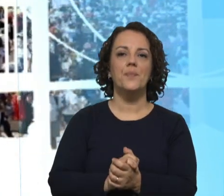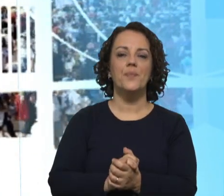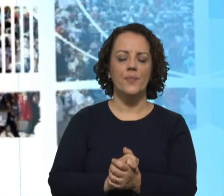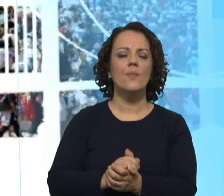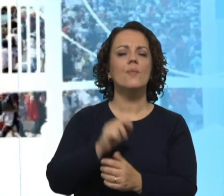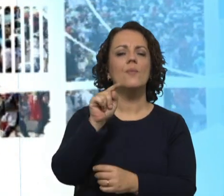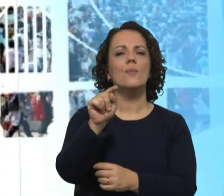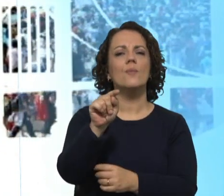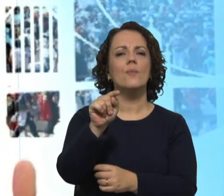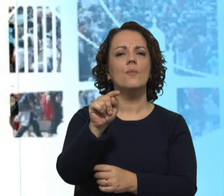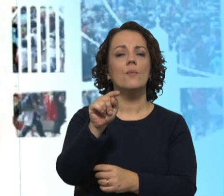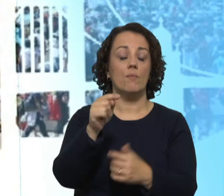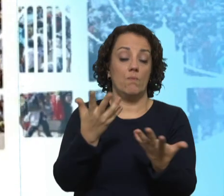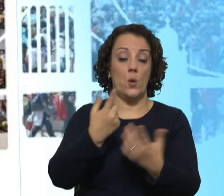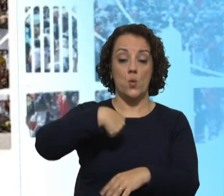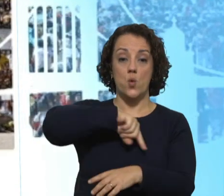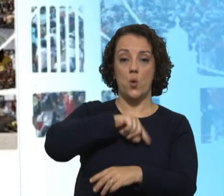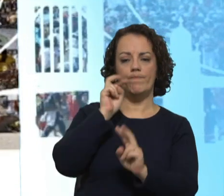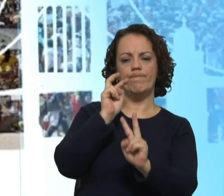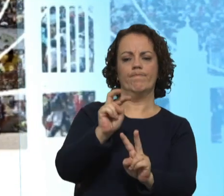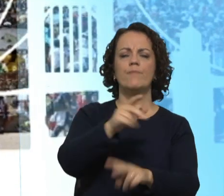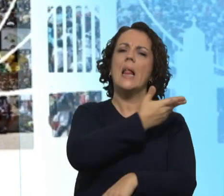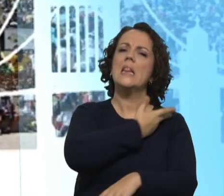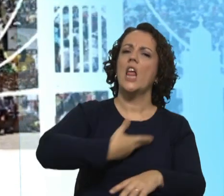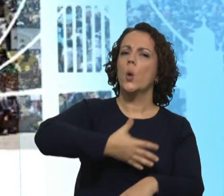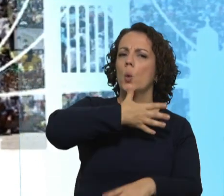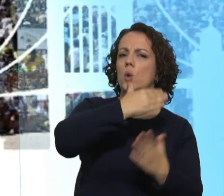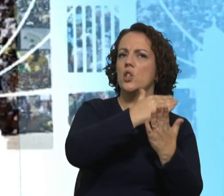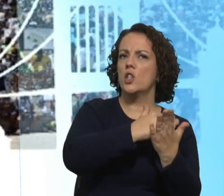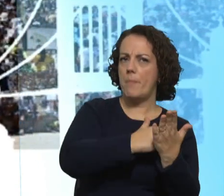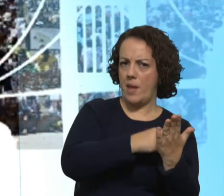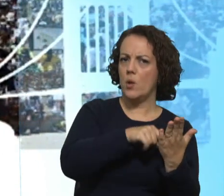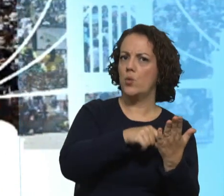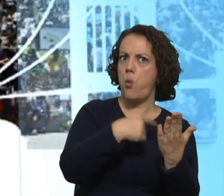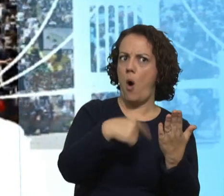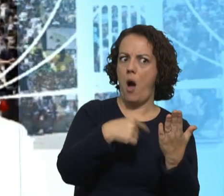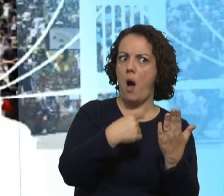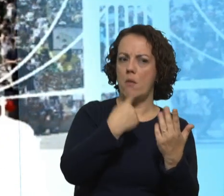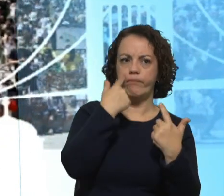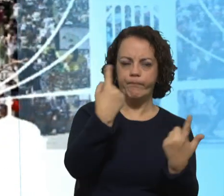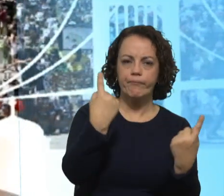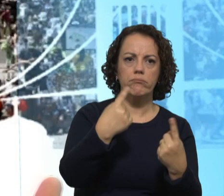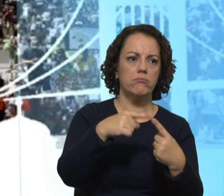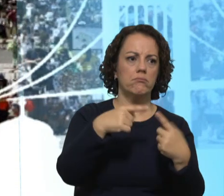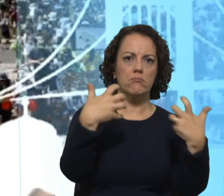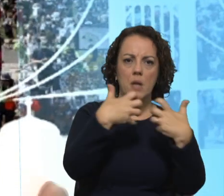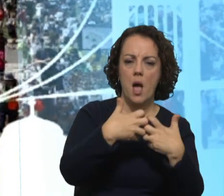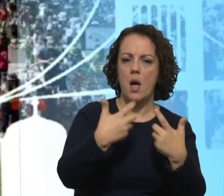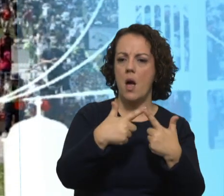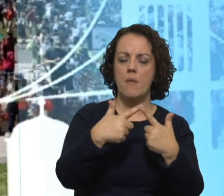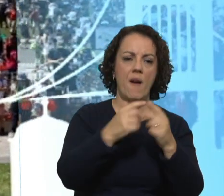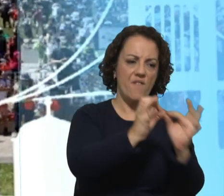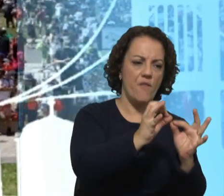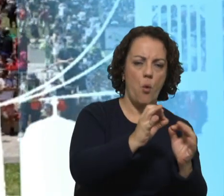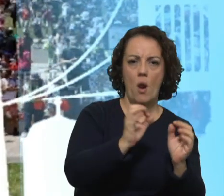quando olhamos no Antigo Testamento, nomeadamente, ele é fértil em conflitos, em batalhas que se decidem a favor de um lado ou